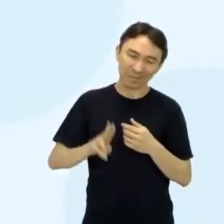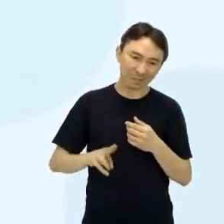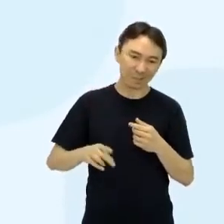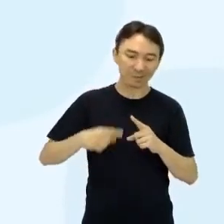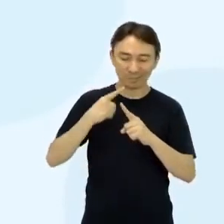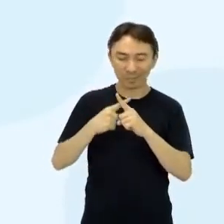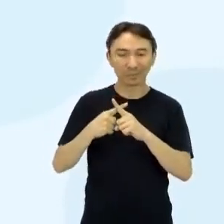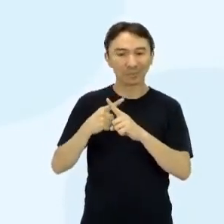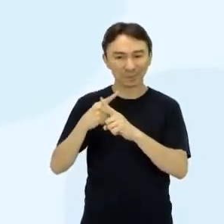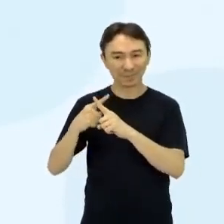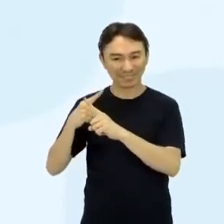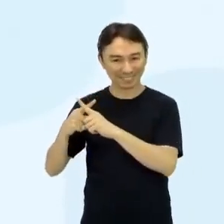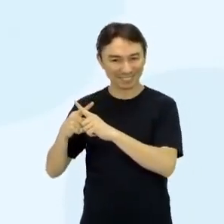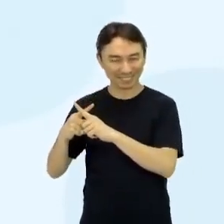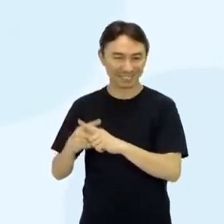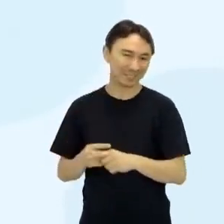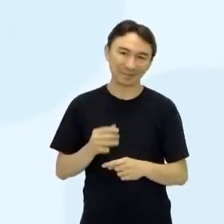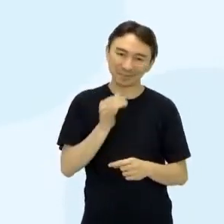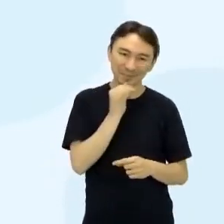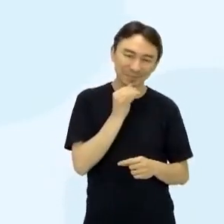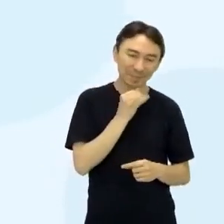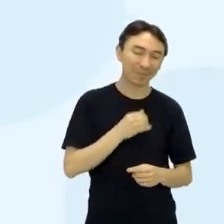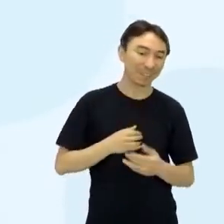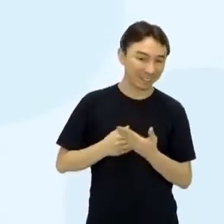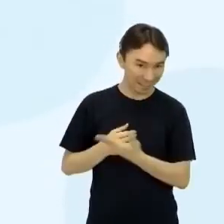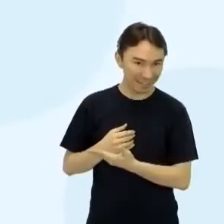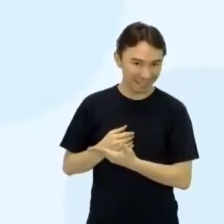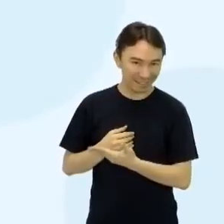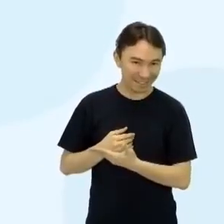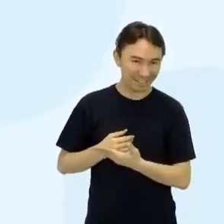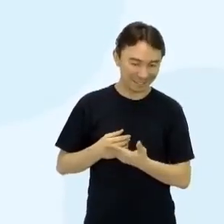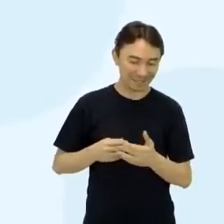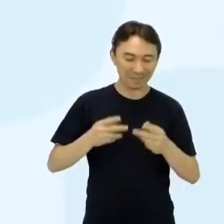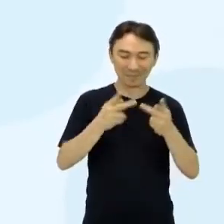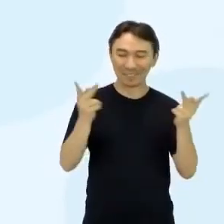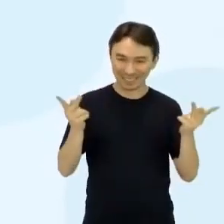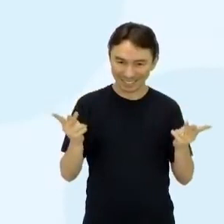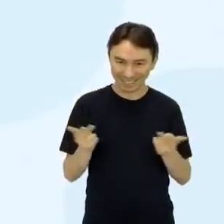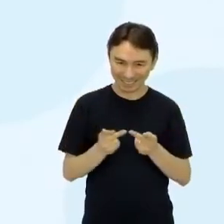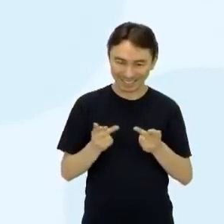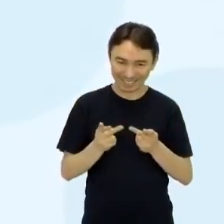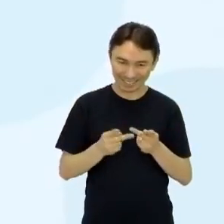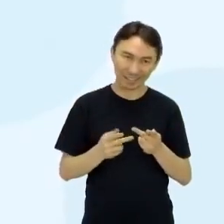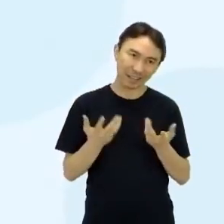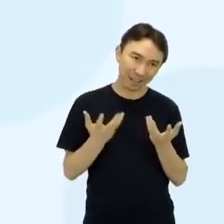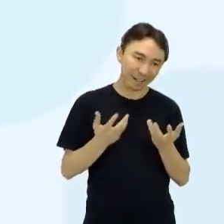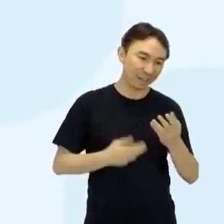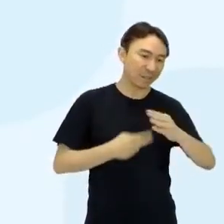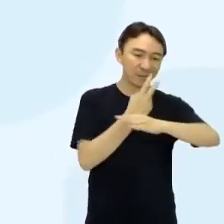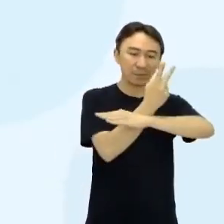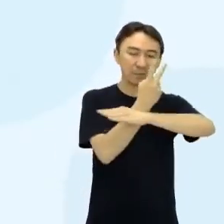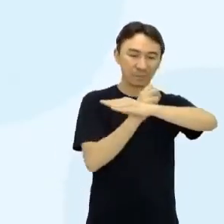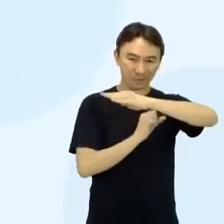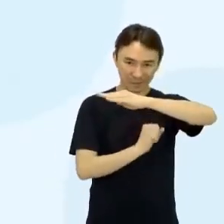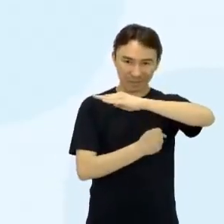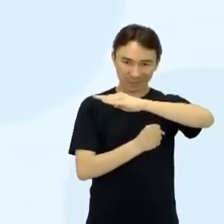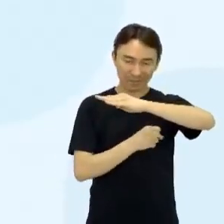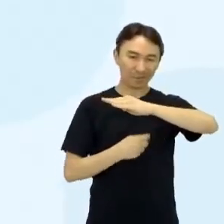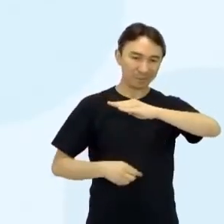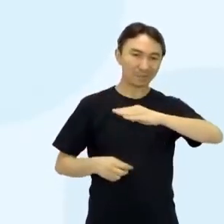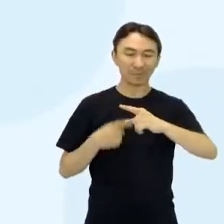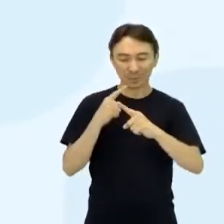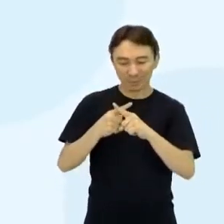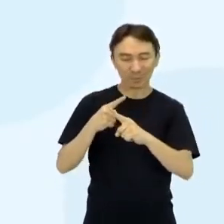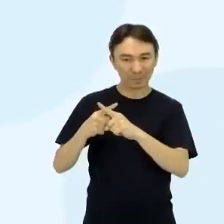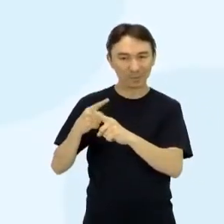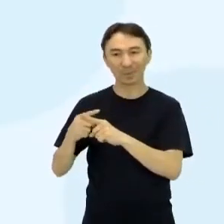pizza, multiplicamos cada pedaço por 2, já que queríamos saber quanto era 2/8. E olha aí meu pedacinho de